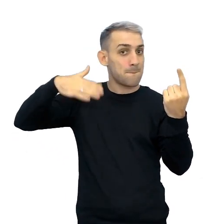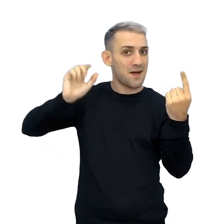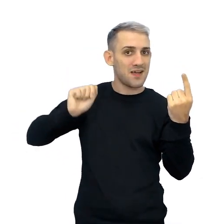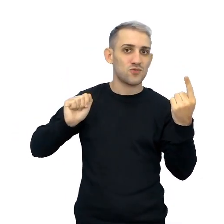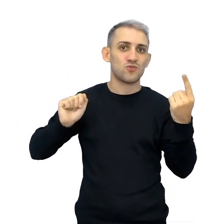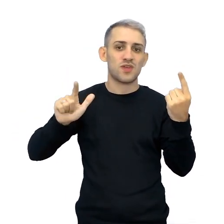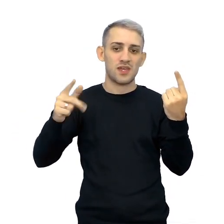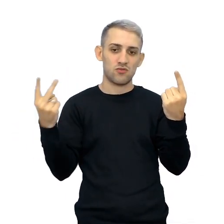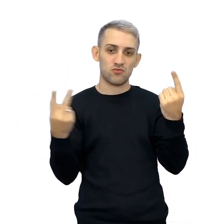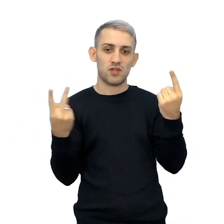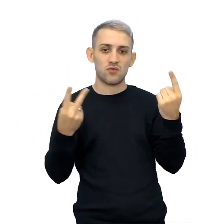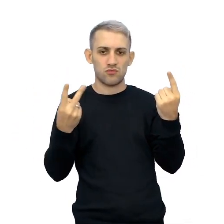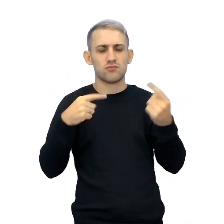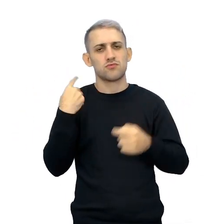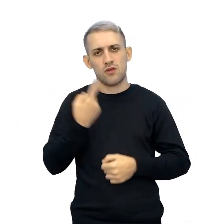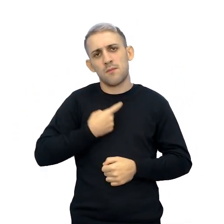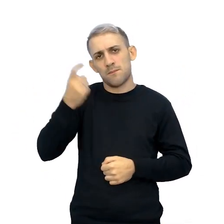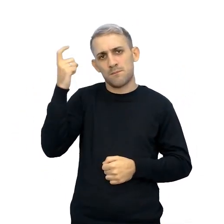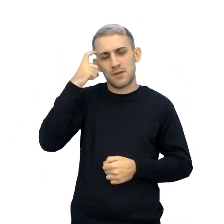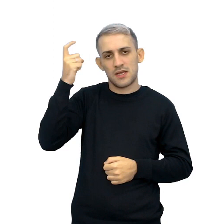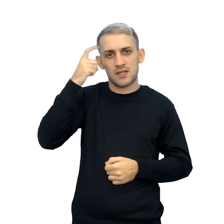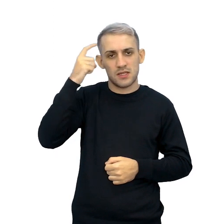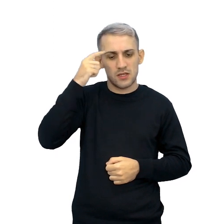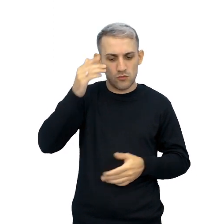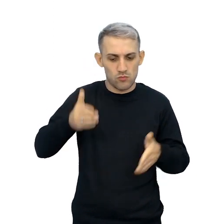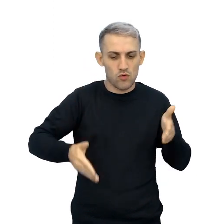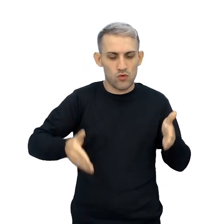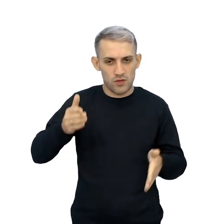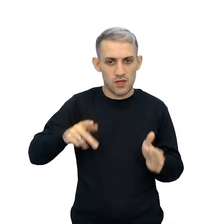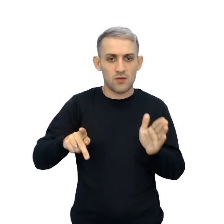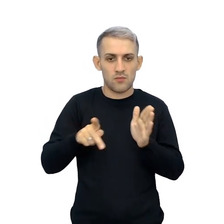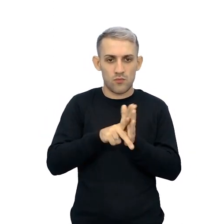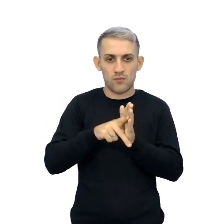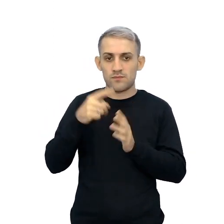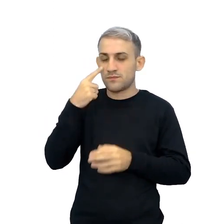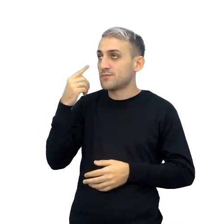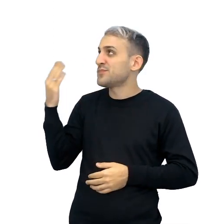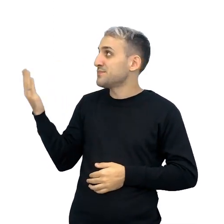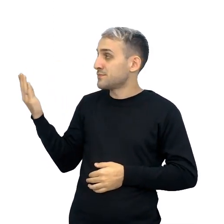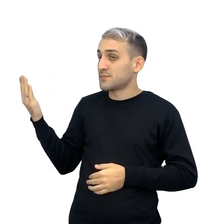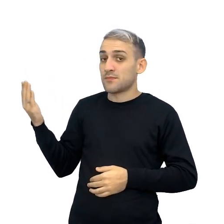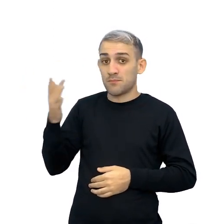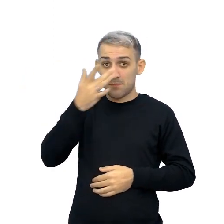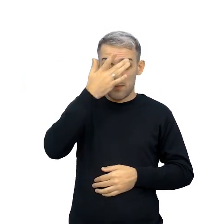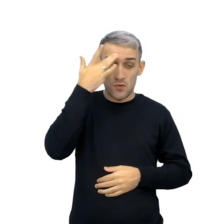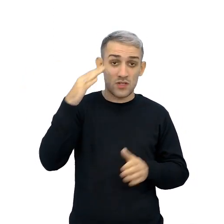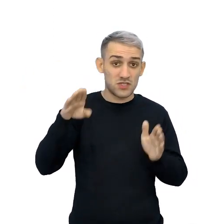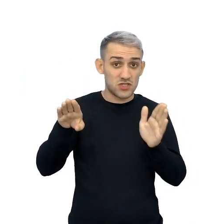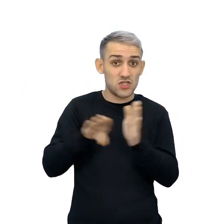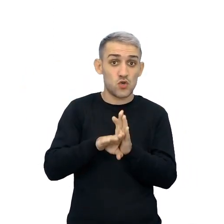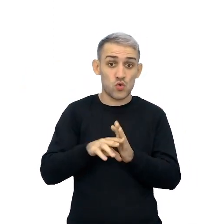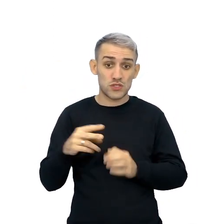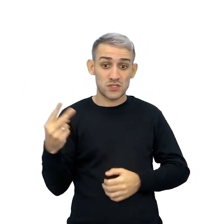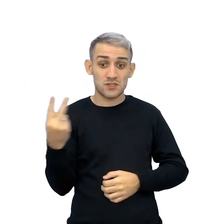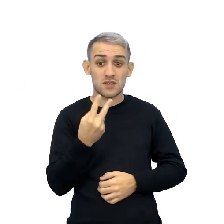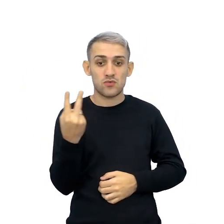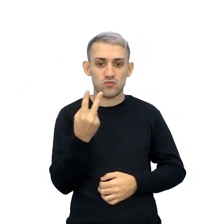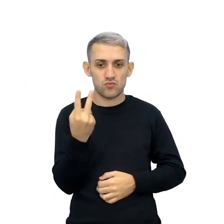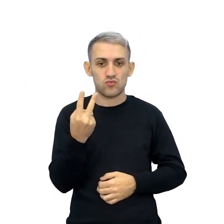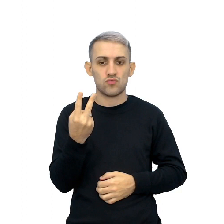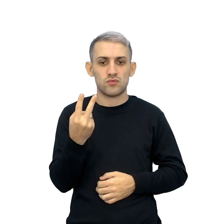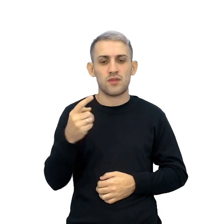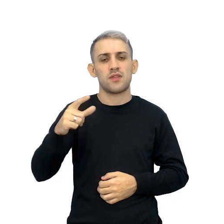né, pensando nesse processo de sucessão, quem chegou em segundo, né, tem um